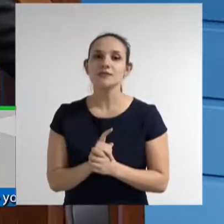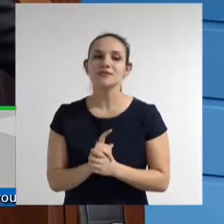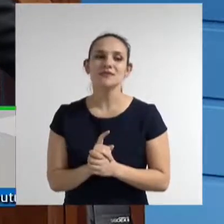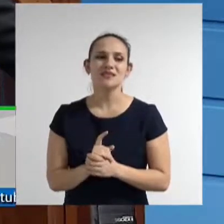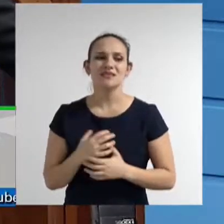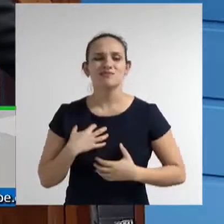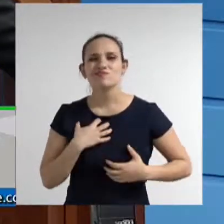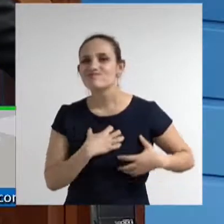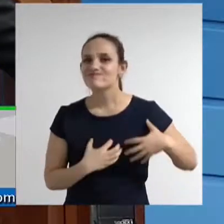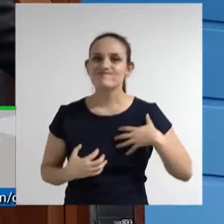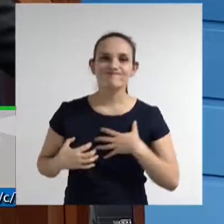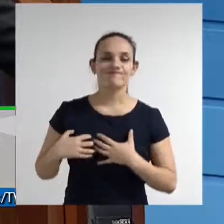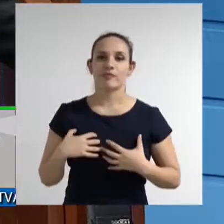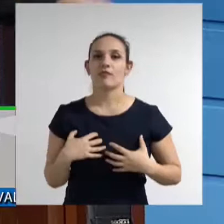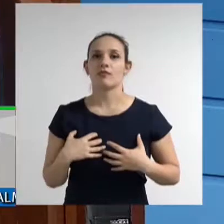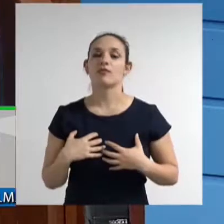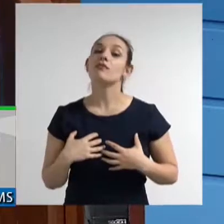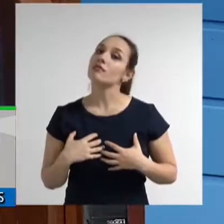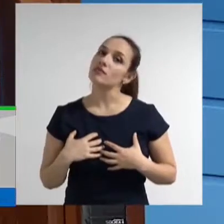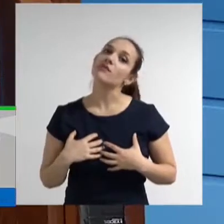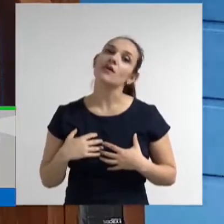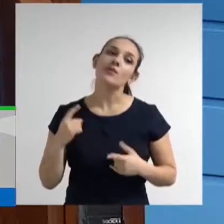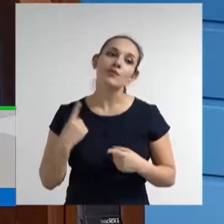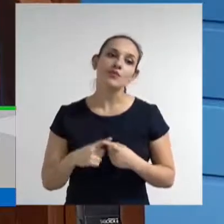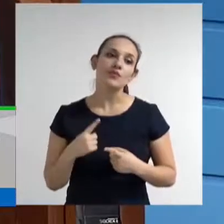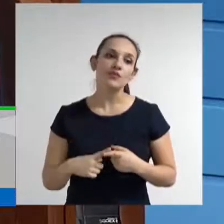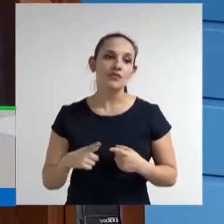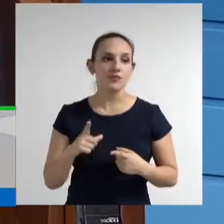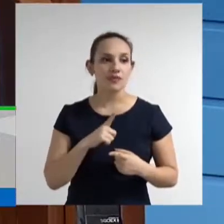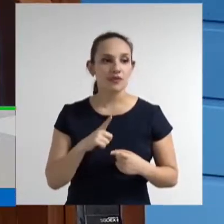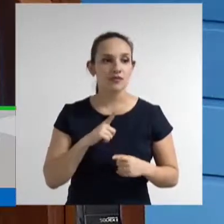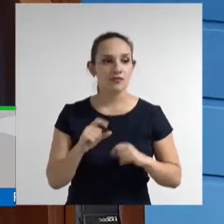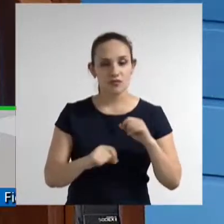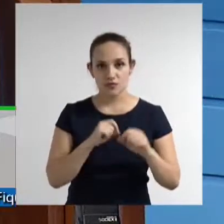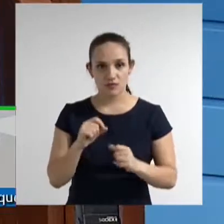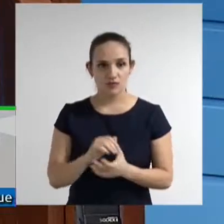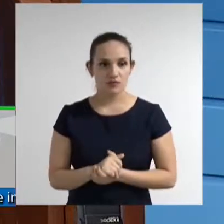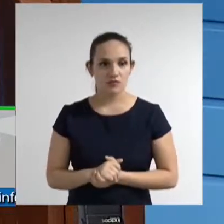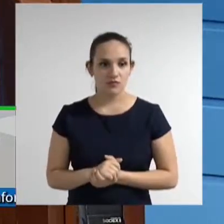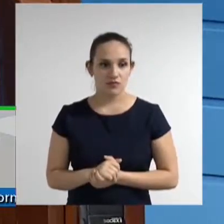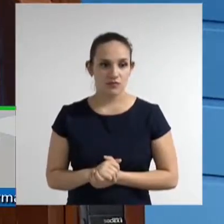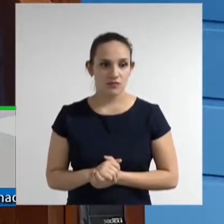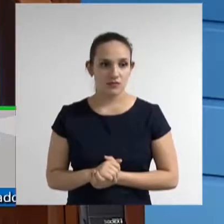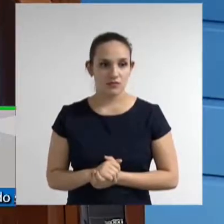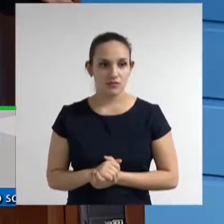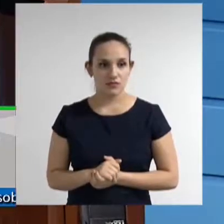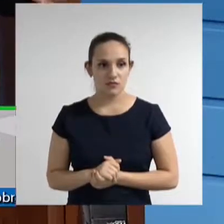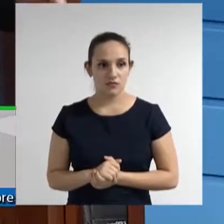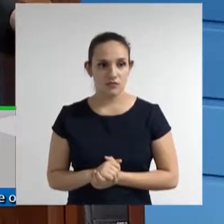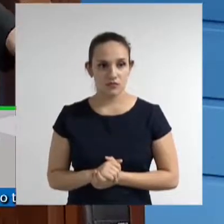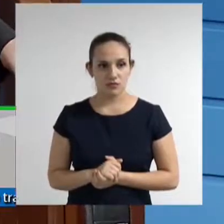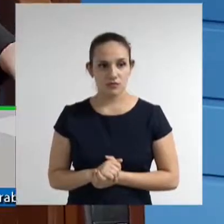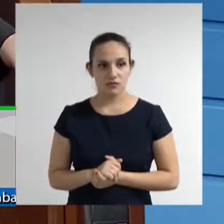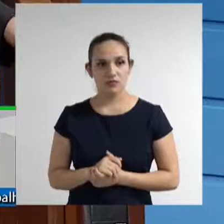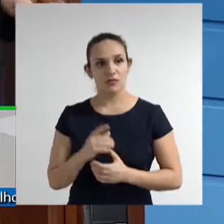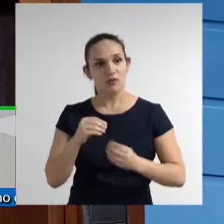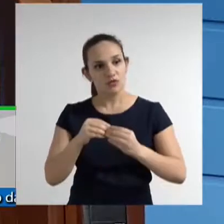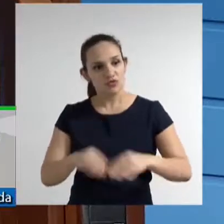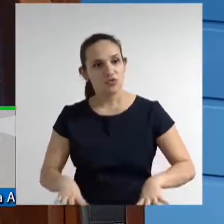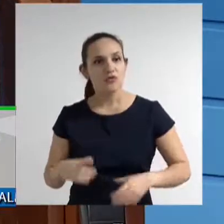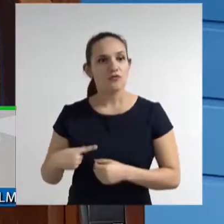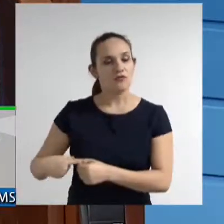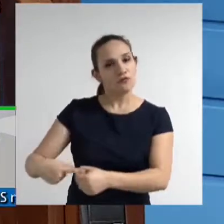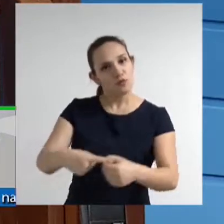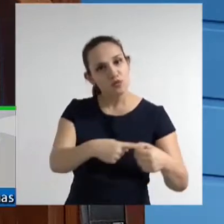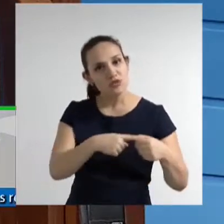alguns constrangimentos em relação à transferência de pessoas, provocou impacto em vários municípios.